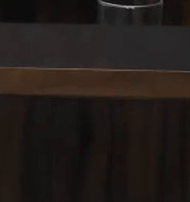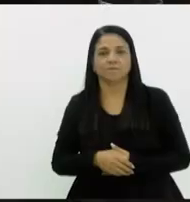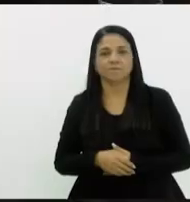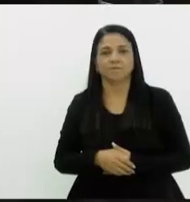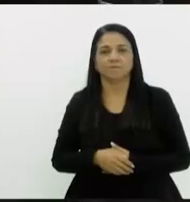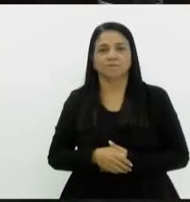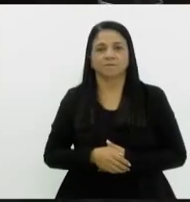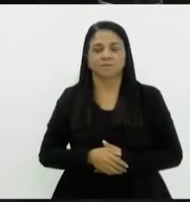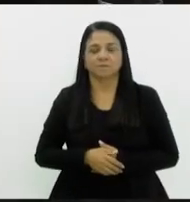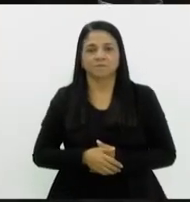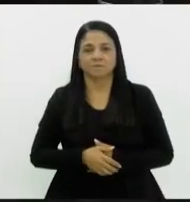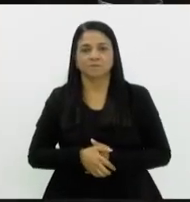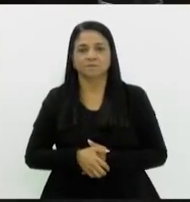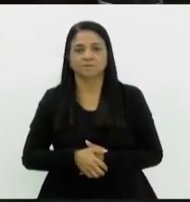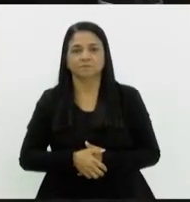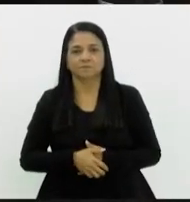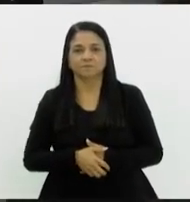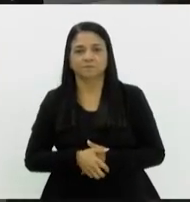discutir.